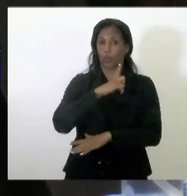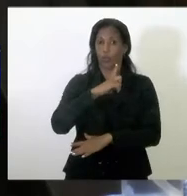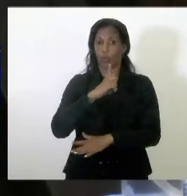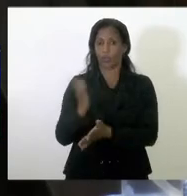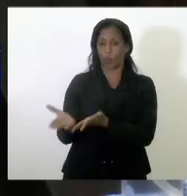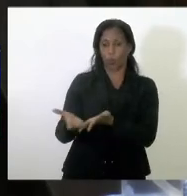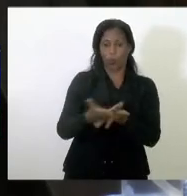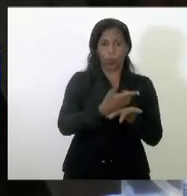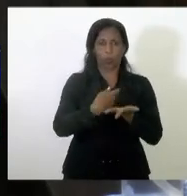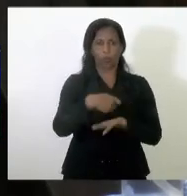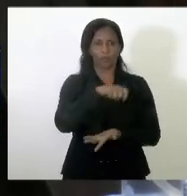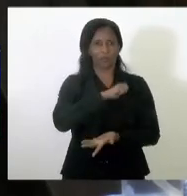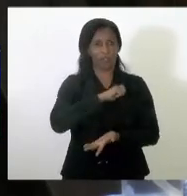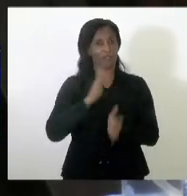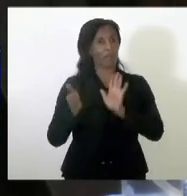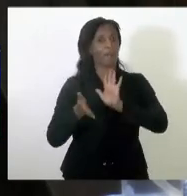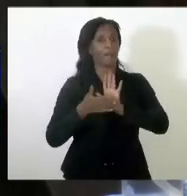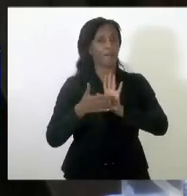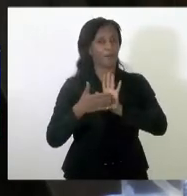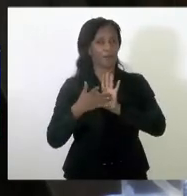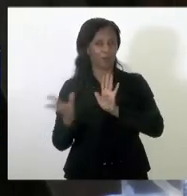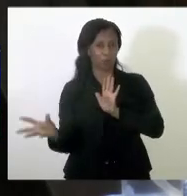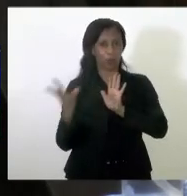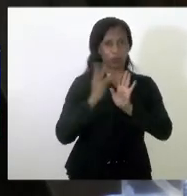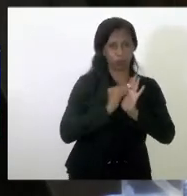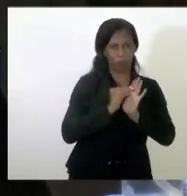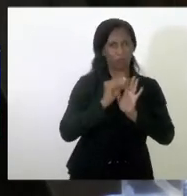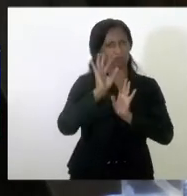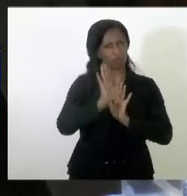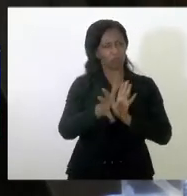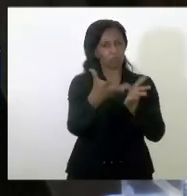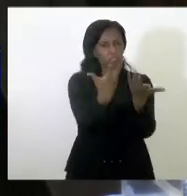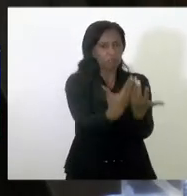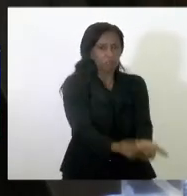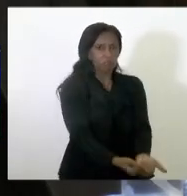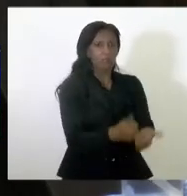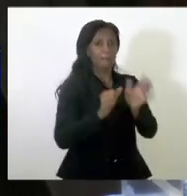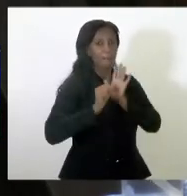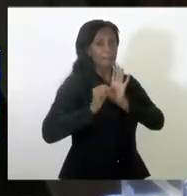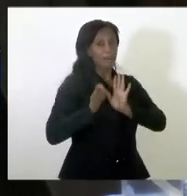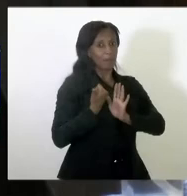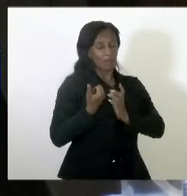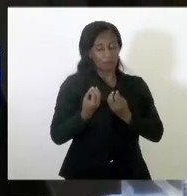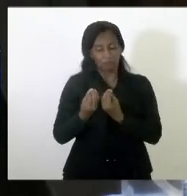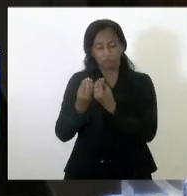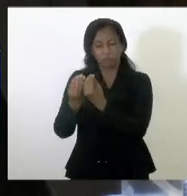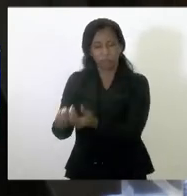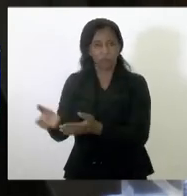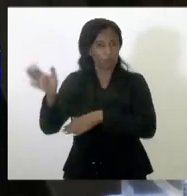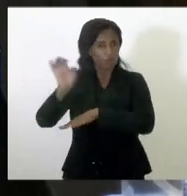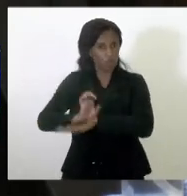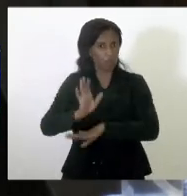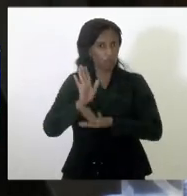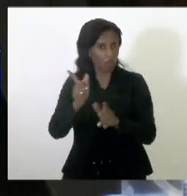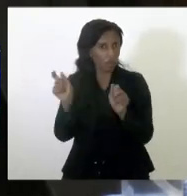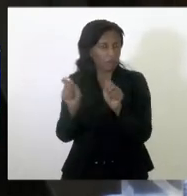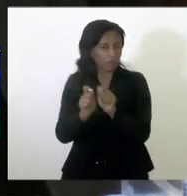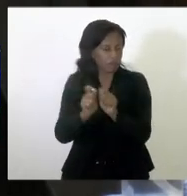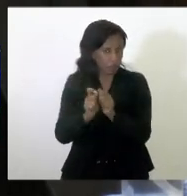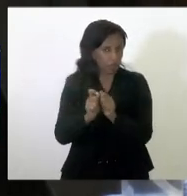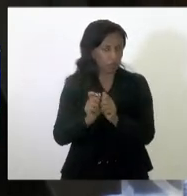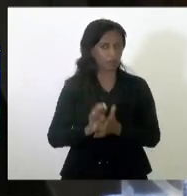recuperação fiscal. Nós fizemos uma proposta de adesão, ela foi aceita, e a primeira entrega que o Estado tinha que fazer e fez